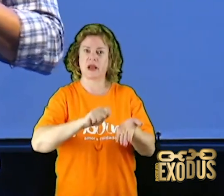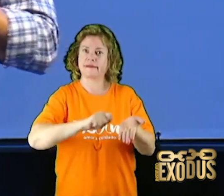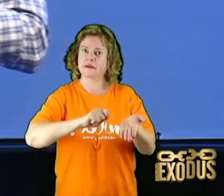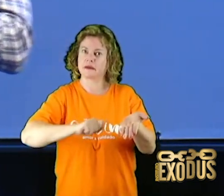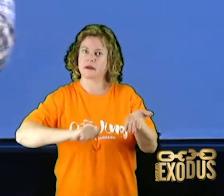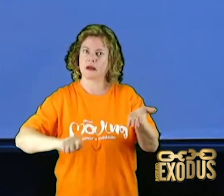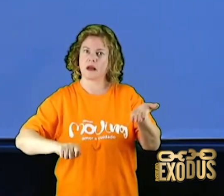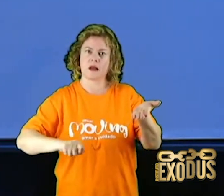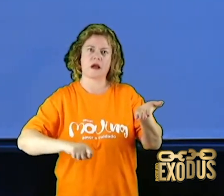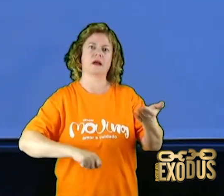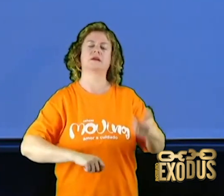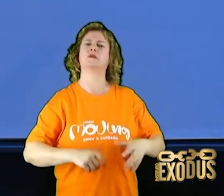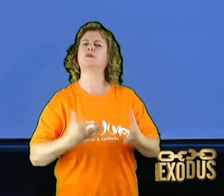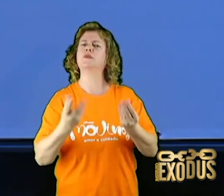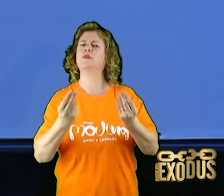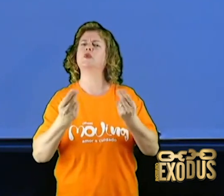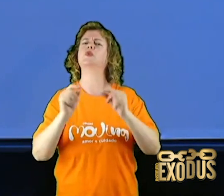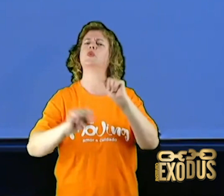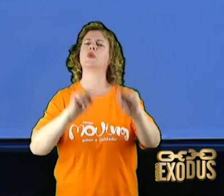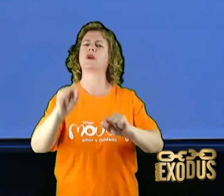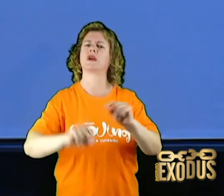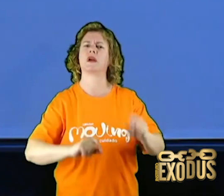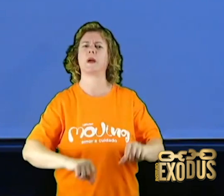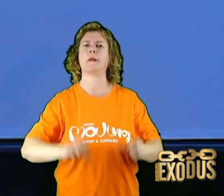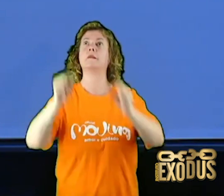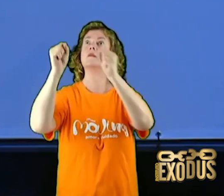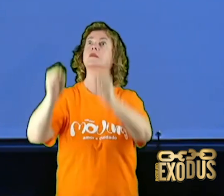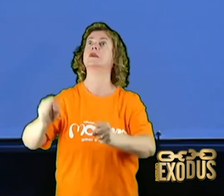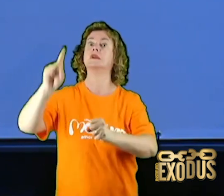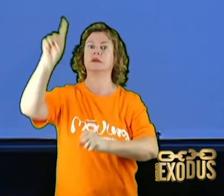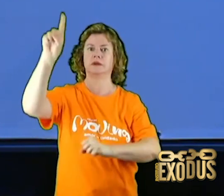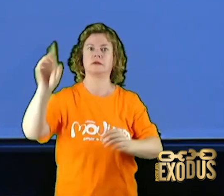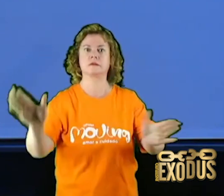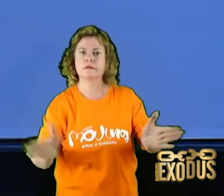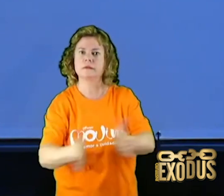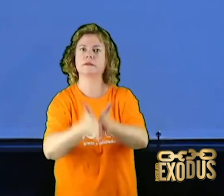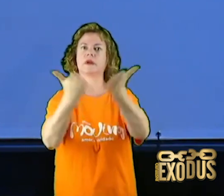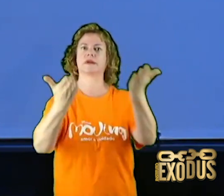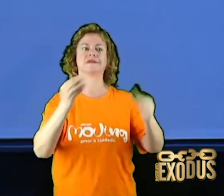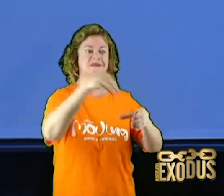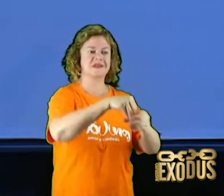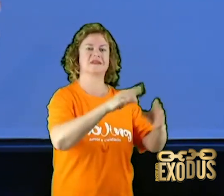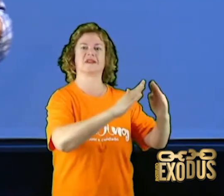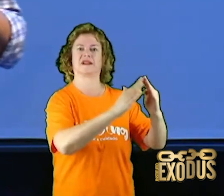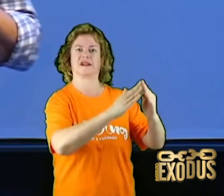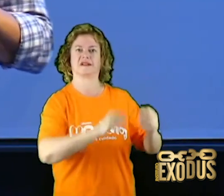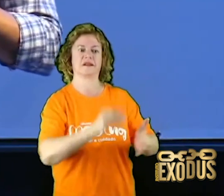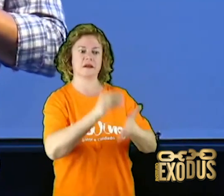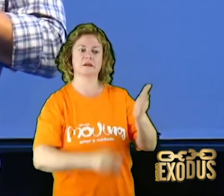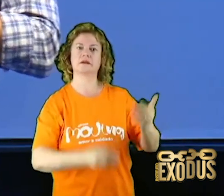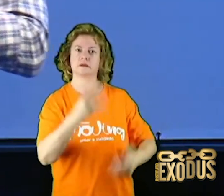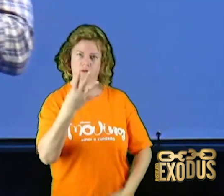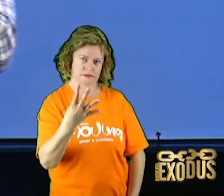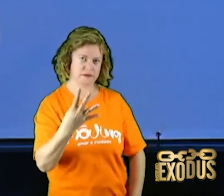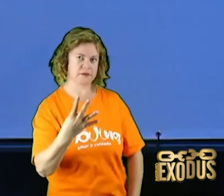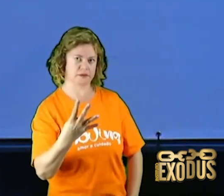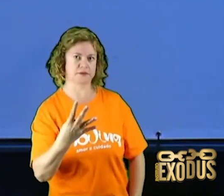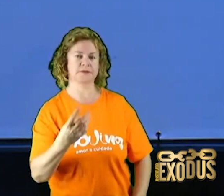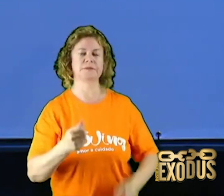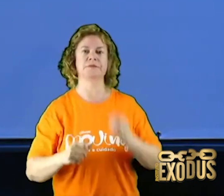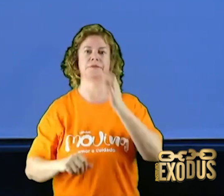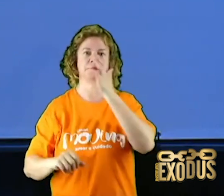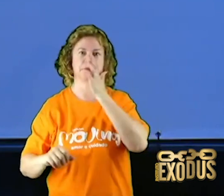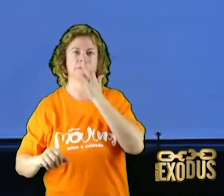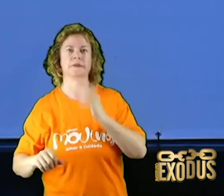o poder de Deus para fazer maravilhas dentro de casa. Aí capítulo 4, ele cura a sogra de